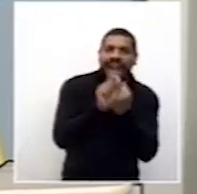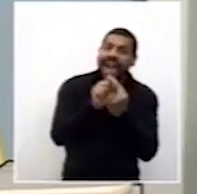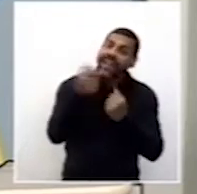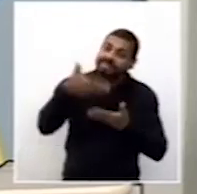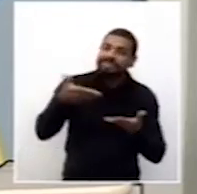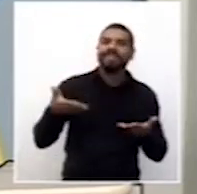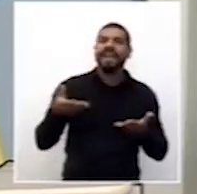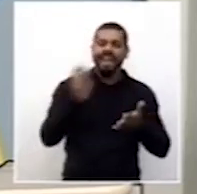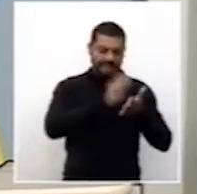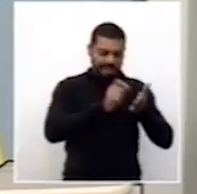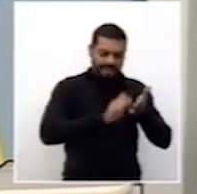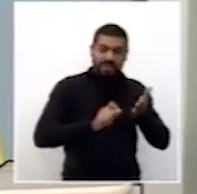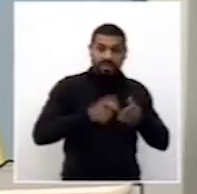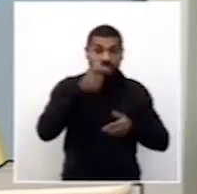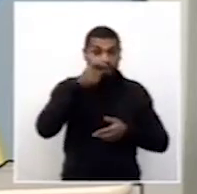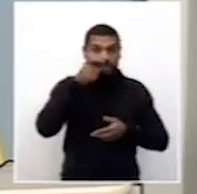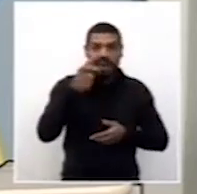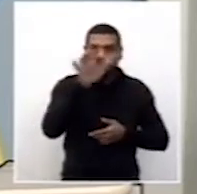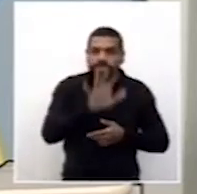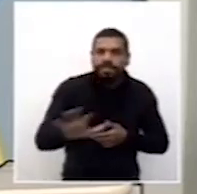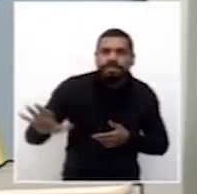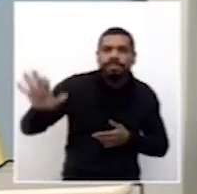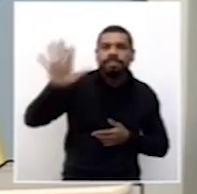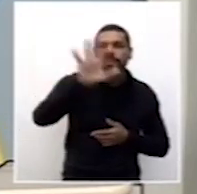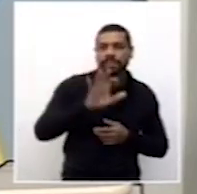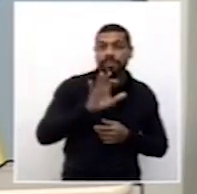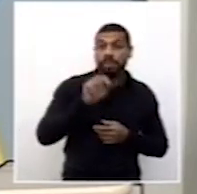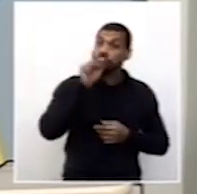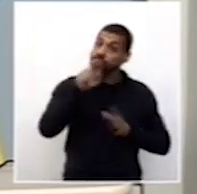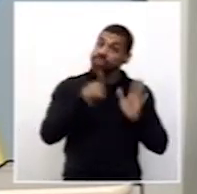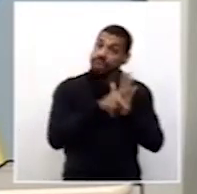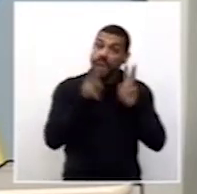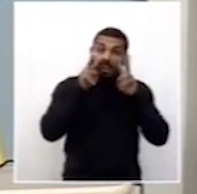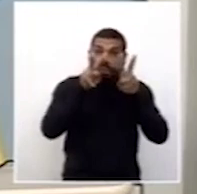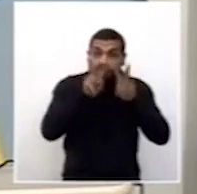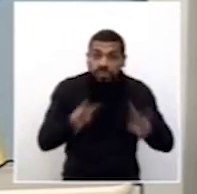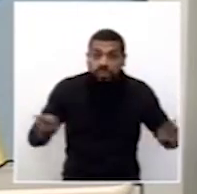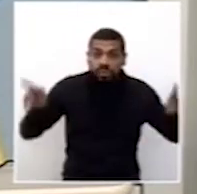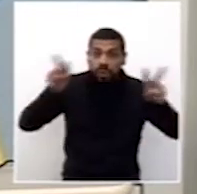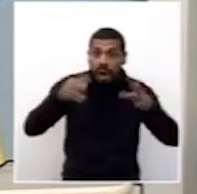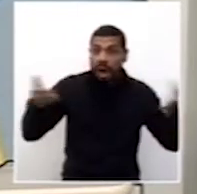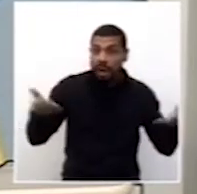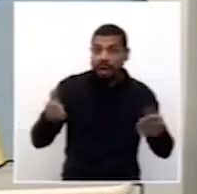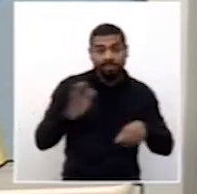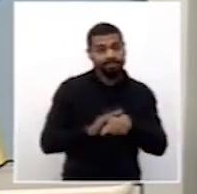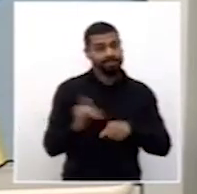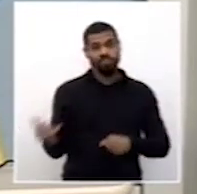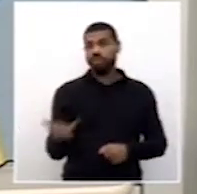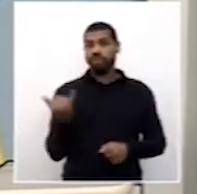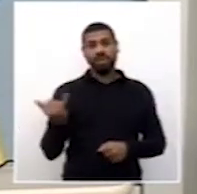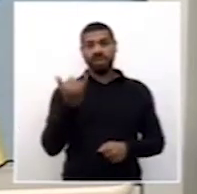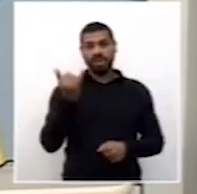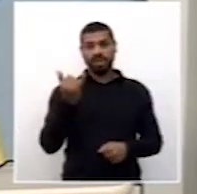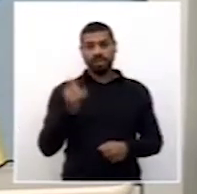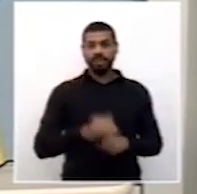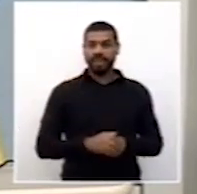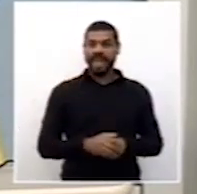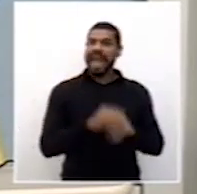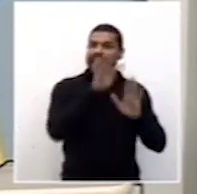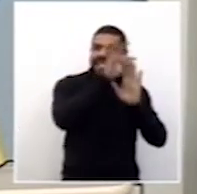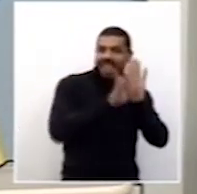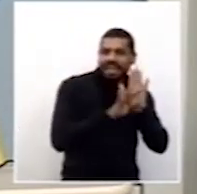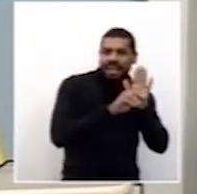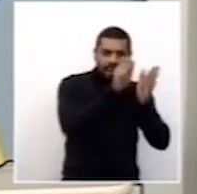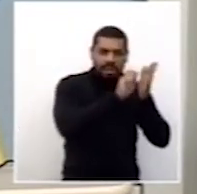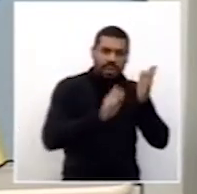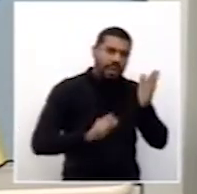fazer relato daquilo que você enxerga. E o seu olhar, neste momento, é muito importante. Olha, um texto